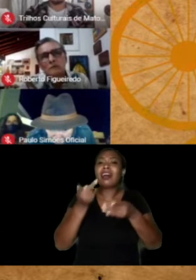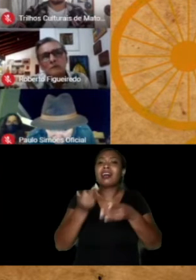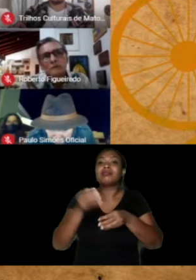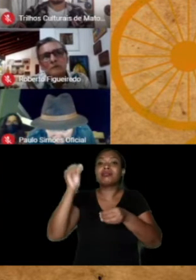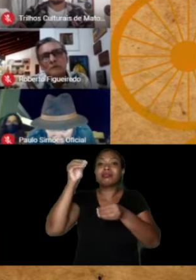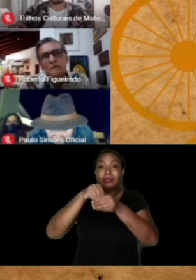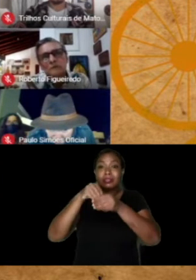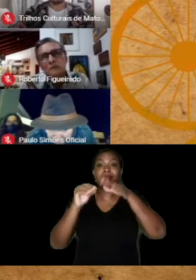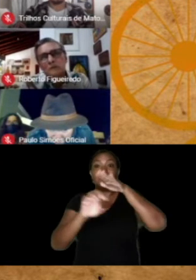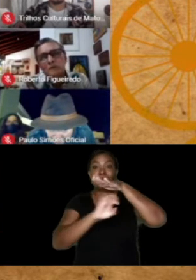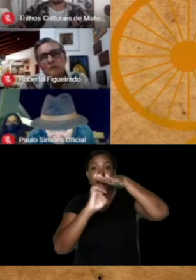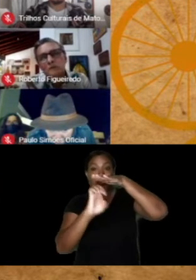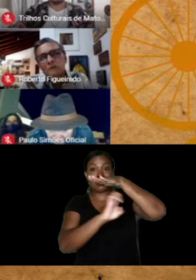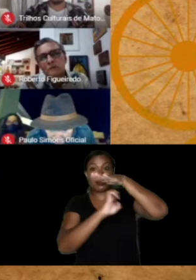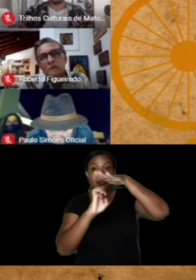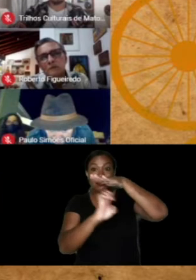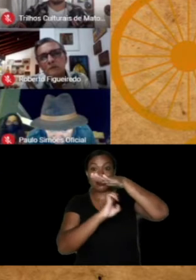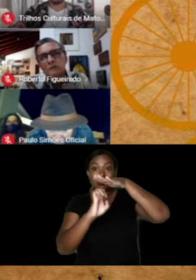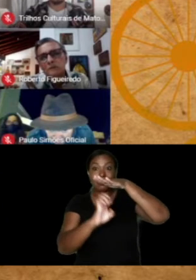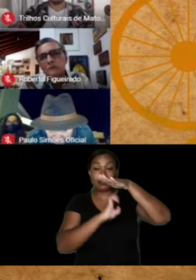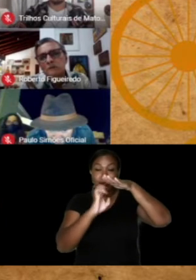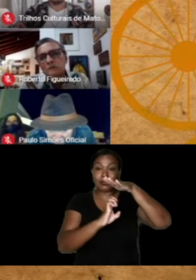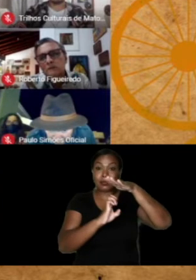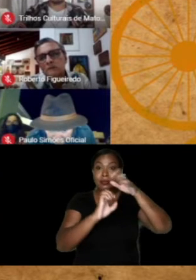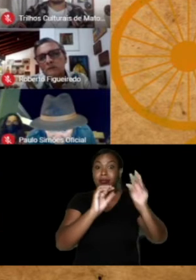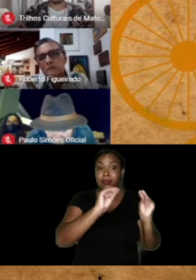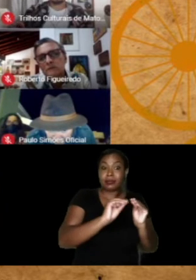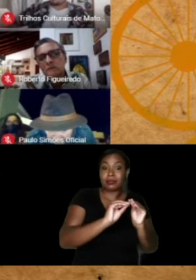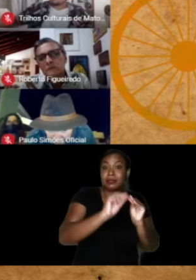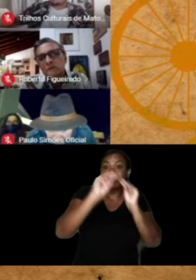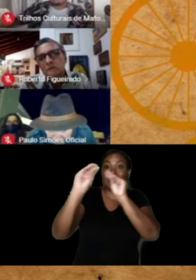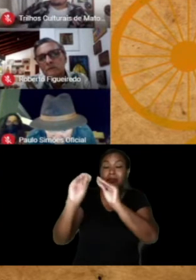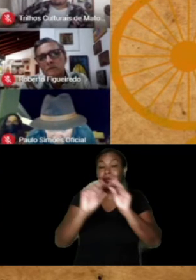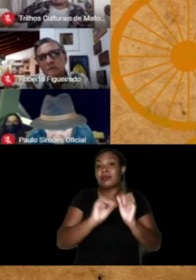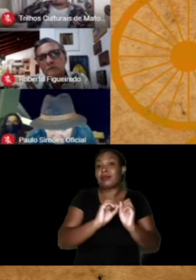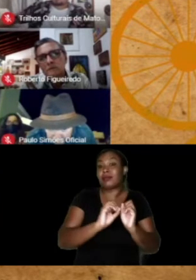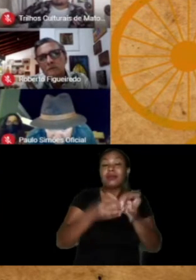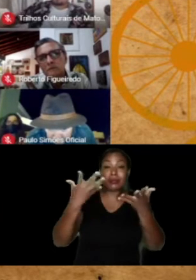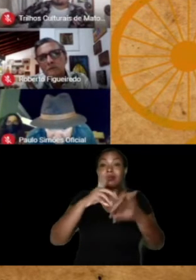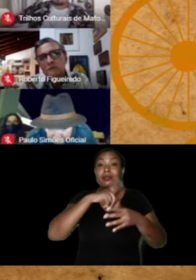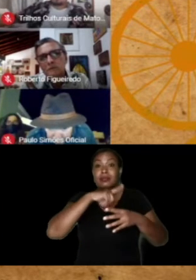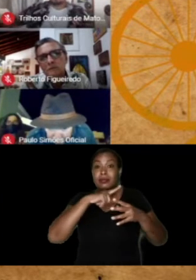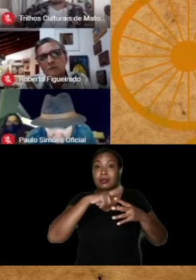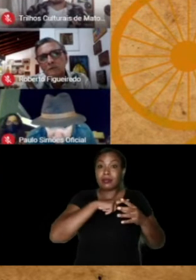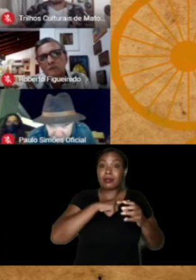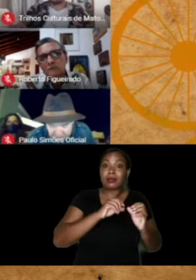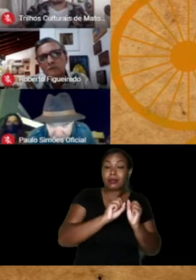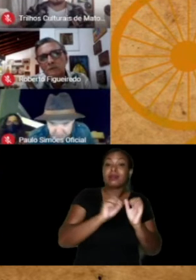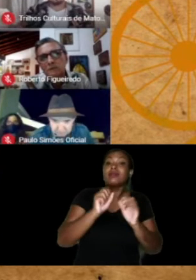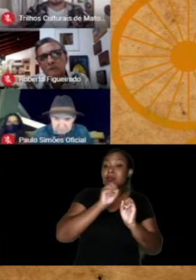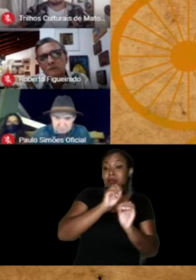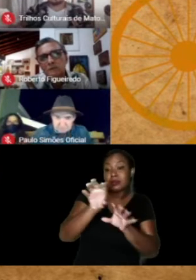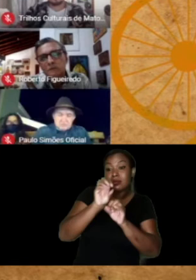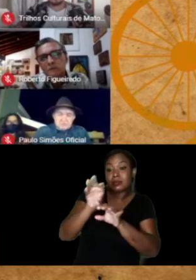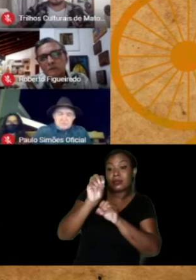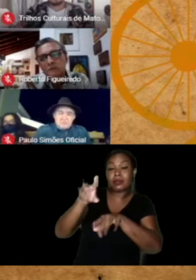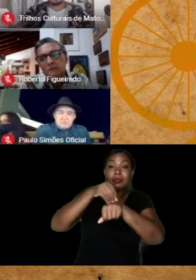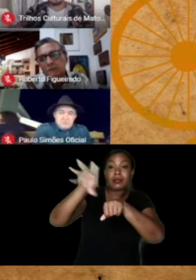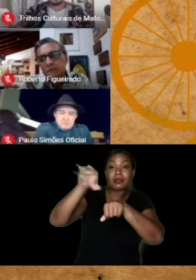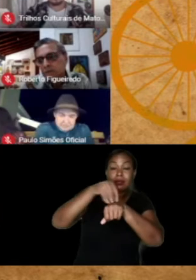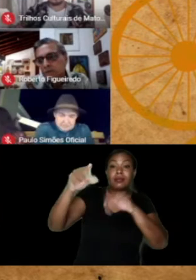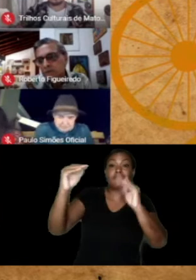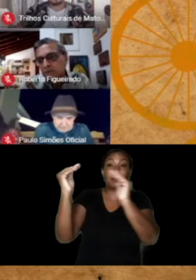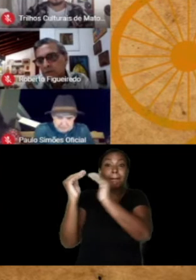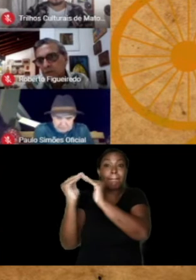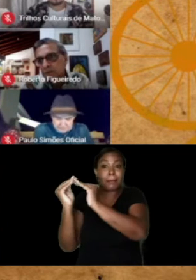empresa, ele vinha para fora e ele vinha para casa. A vila pertencia